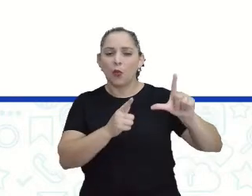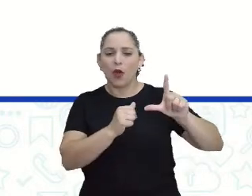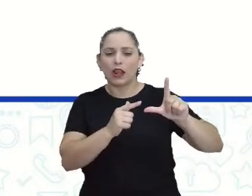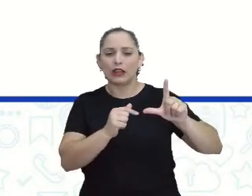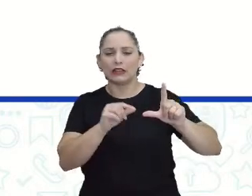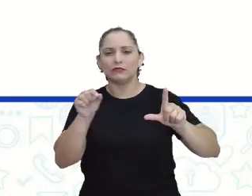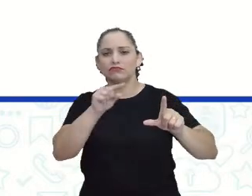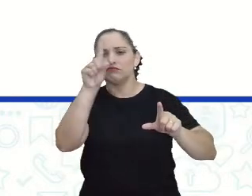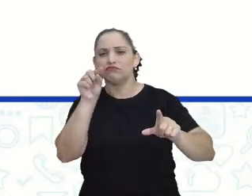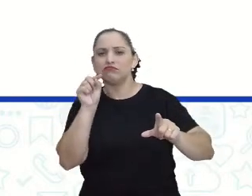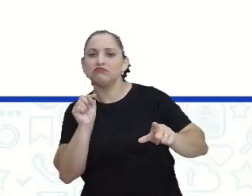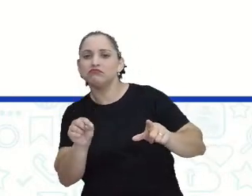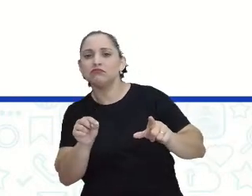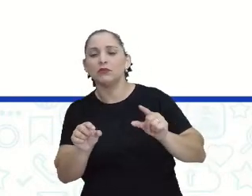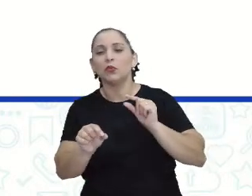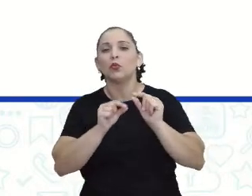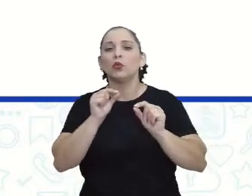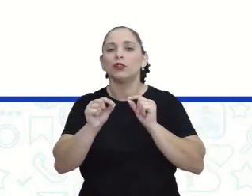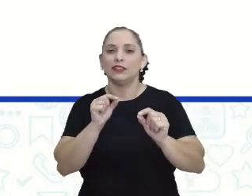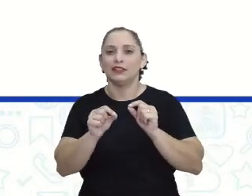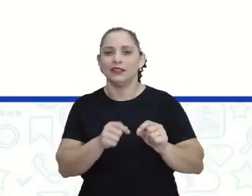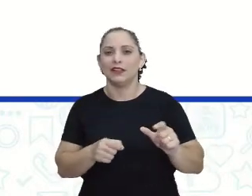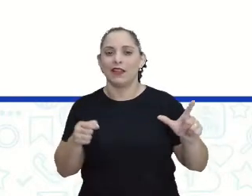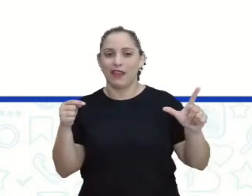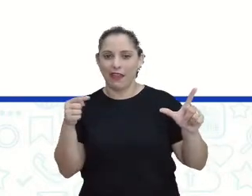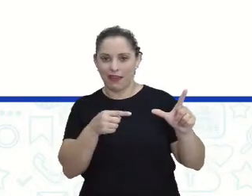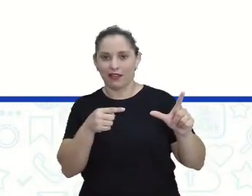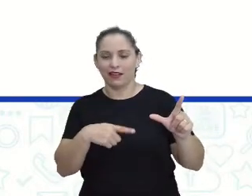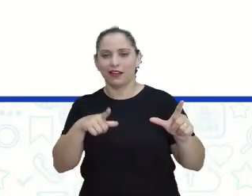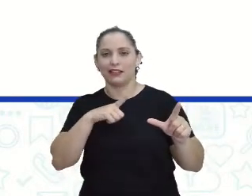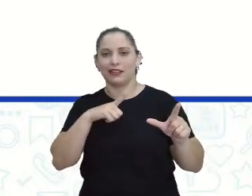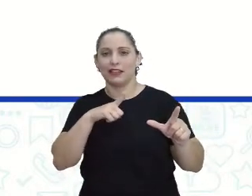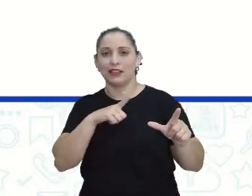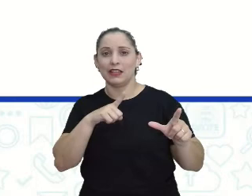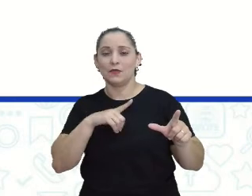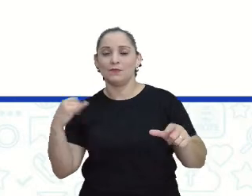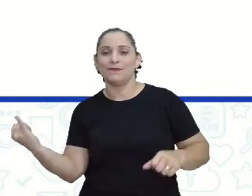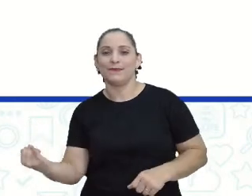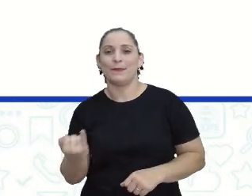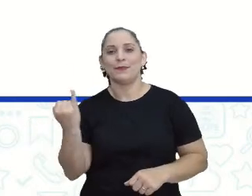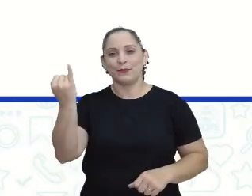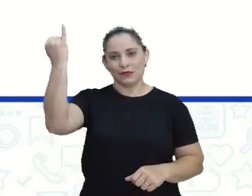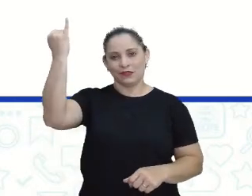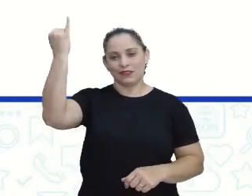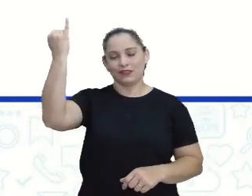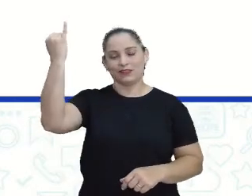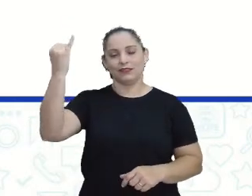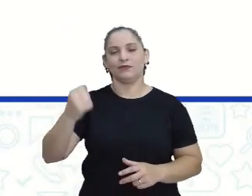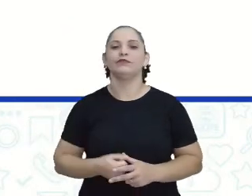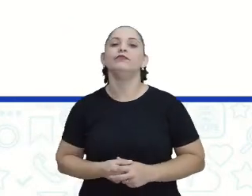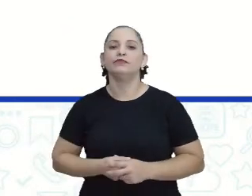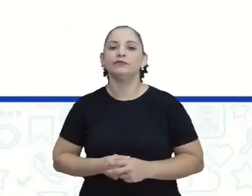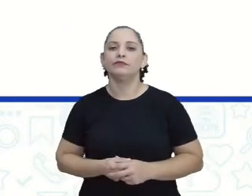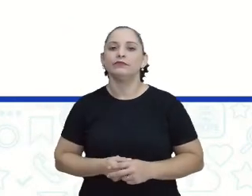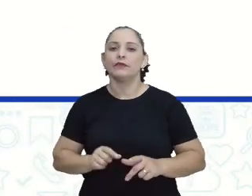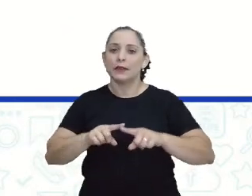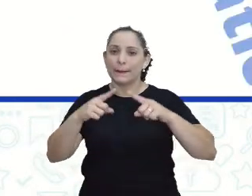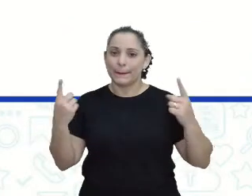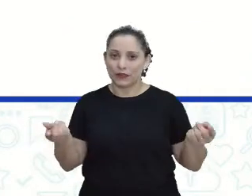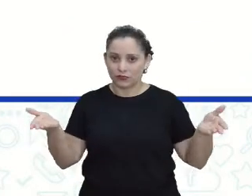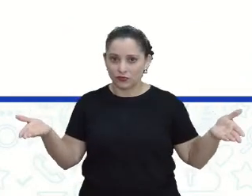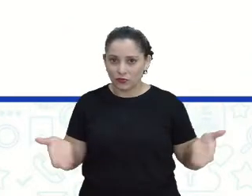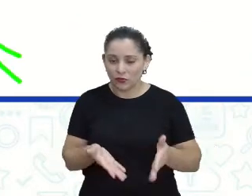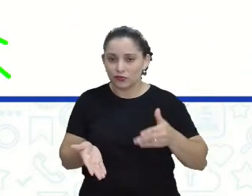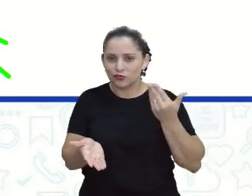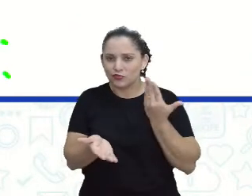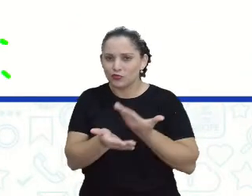matemática, numa equação especificamente, ela vai ter uma função para aquela situação ali. Mas a gente, nesse momento que a gente está